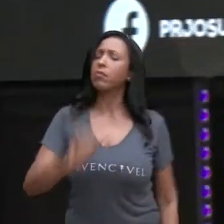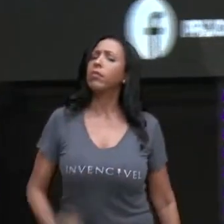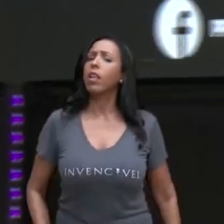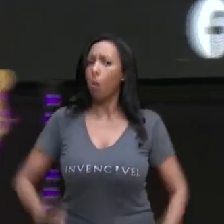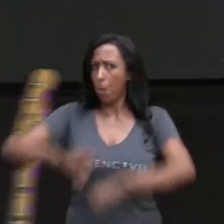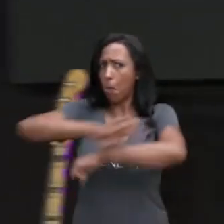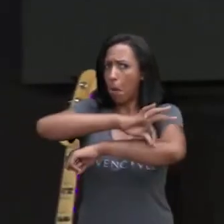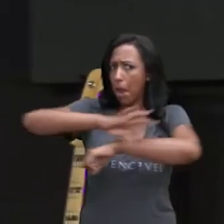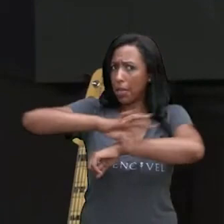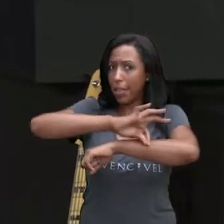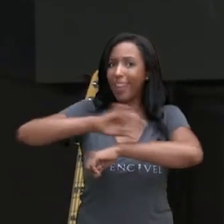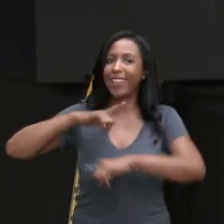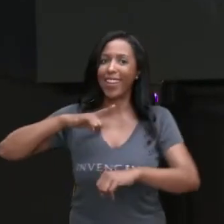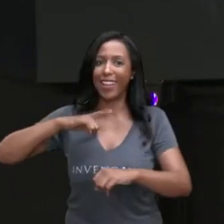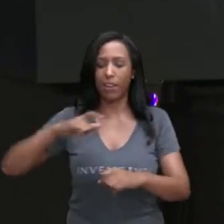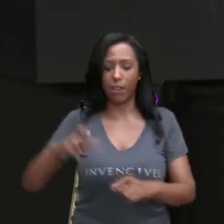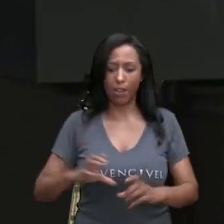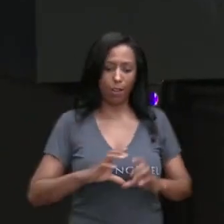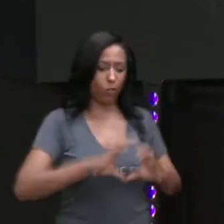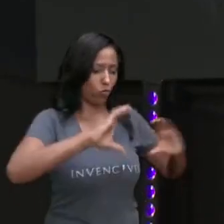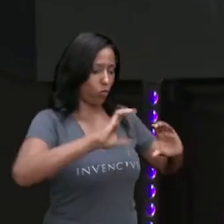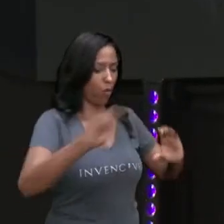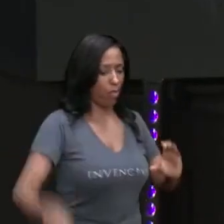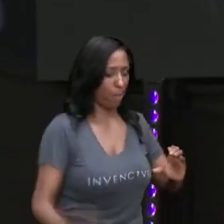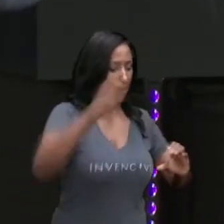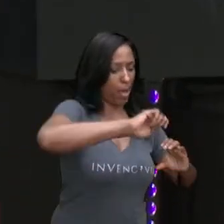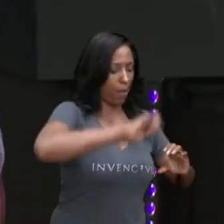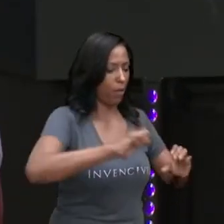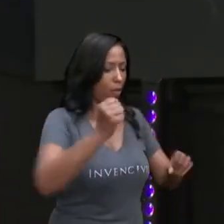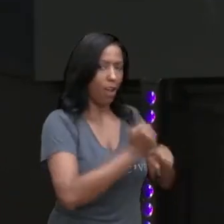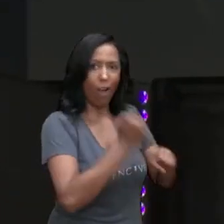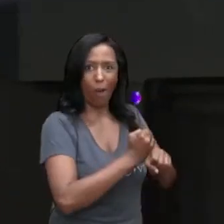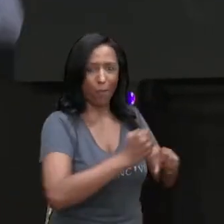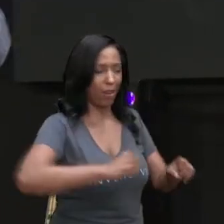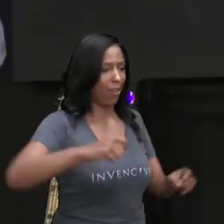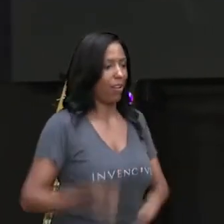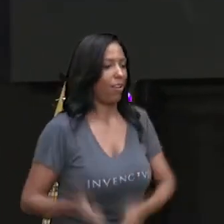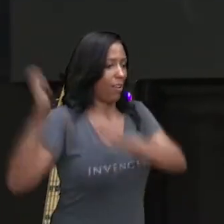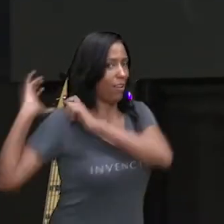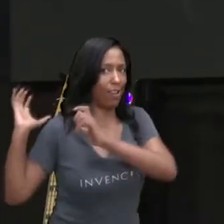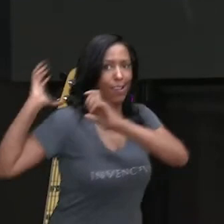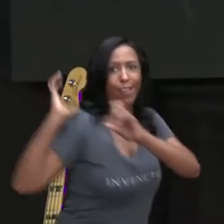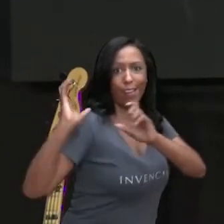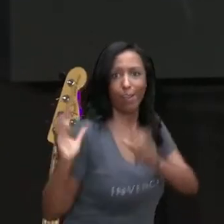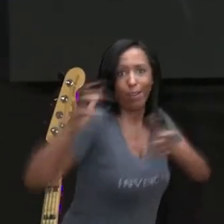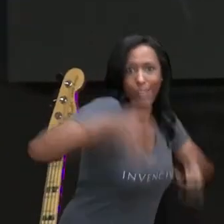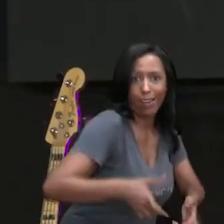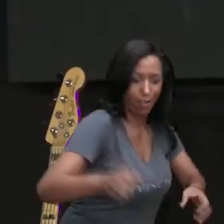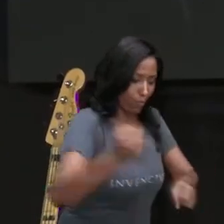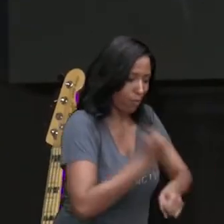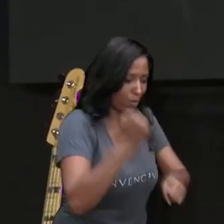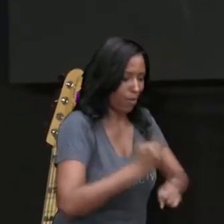grande arquiteto, o nosso Deus. A prova disso é que homens de diferentes lugares, cultura diferente,